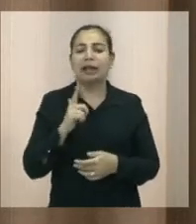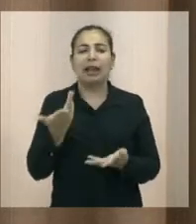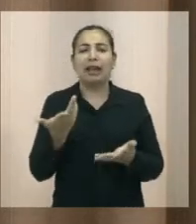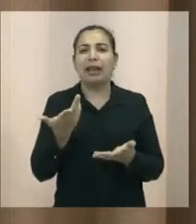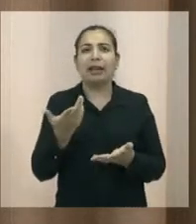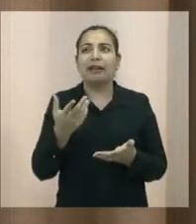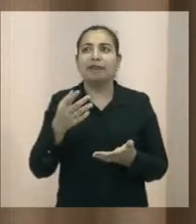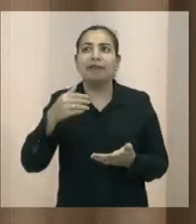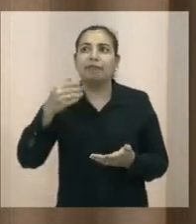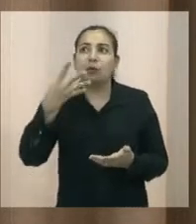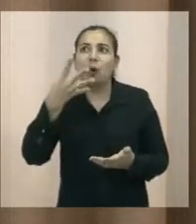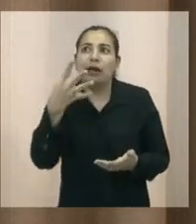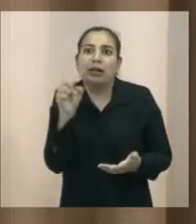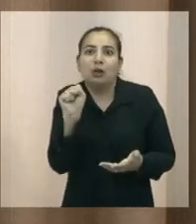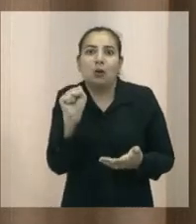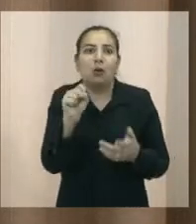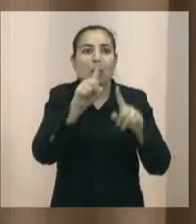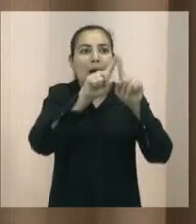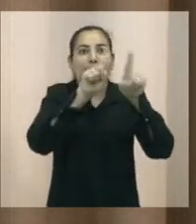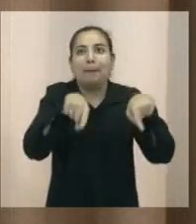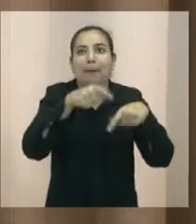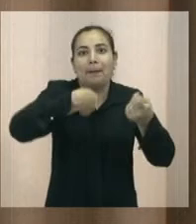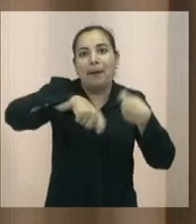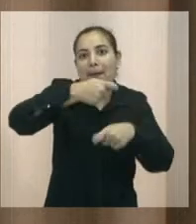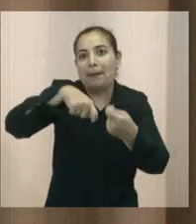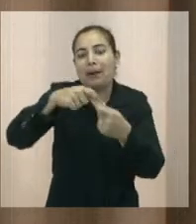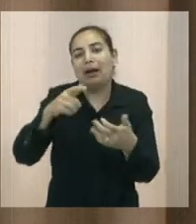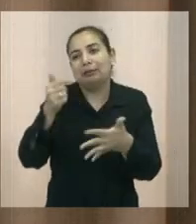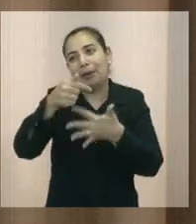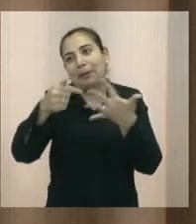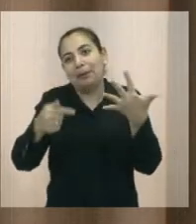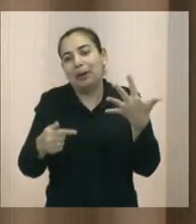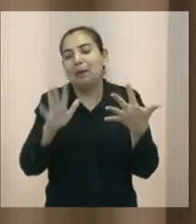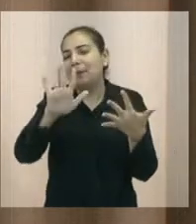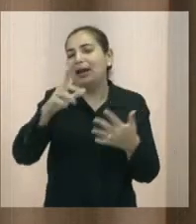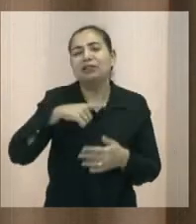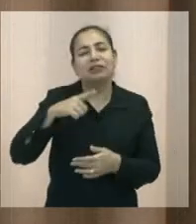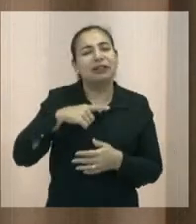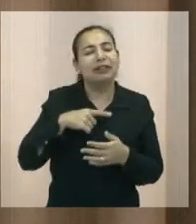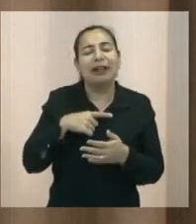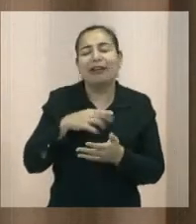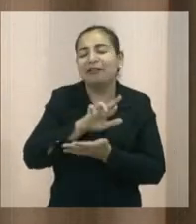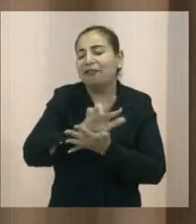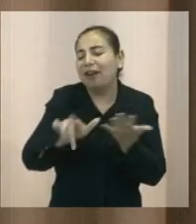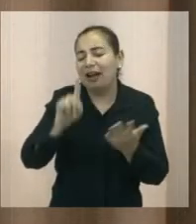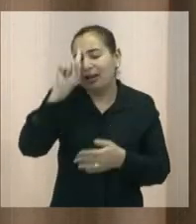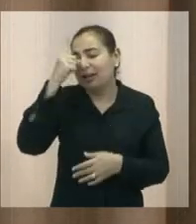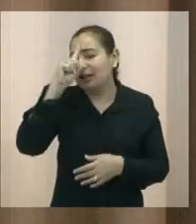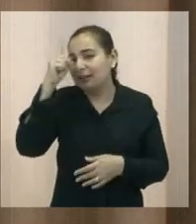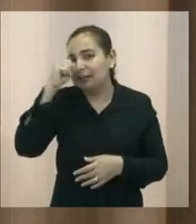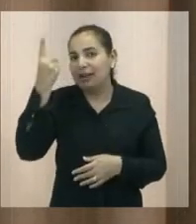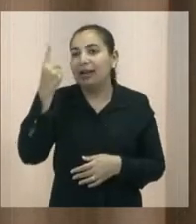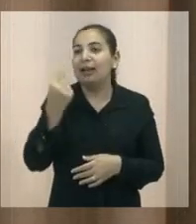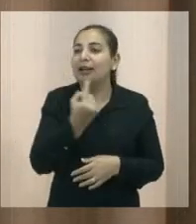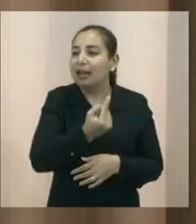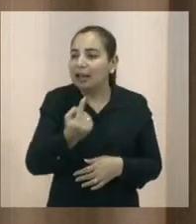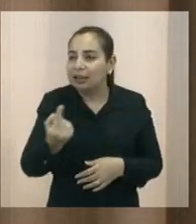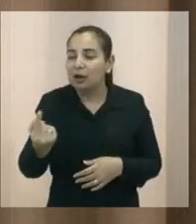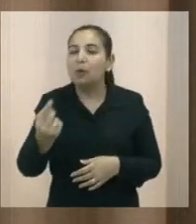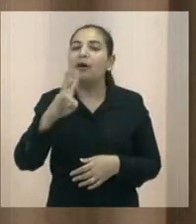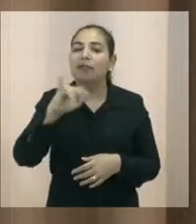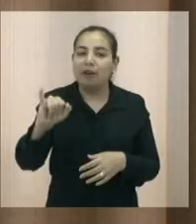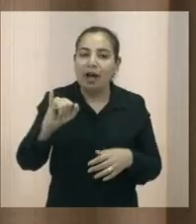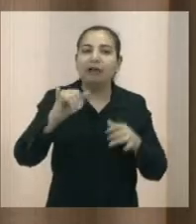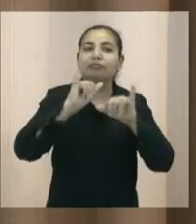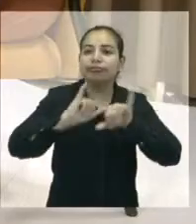planejamento estratégico, né? Não teria como numerar todas aqui, mas são muitas ideias e cada uma delas nós vamos noticiar que